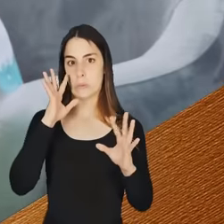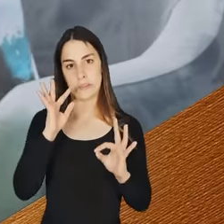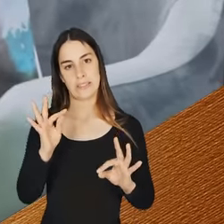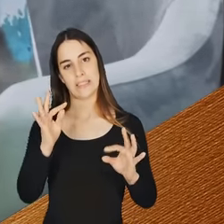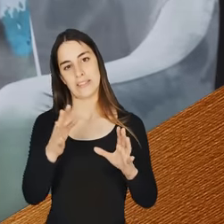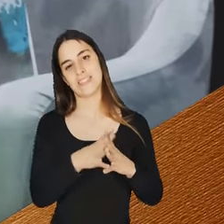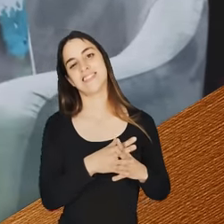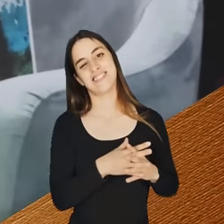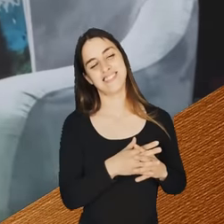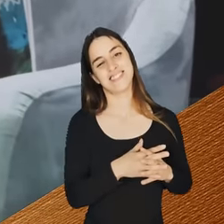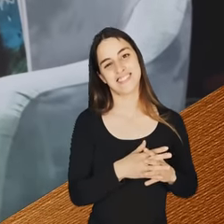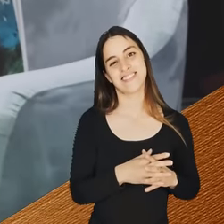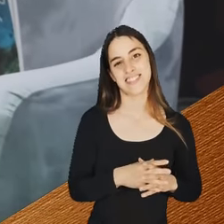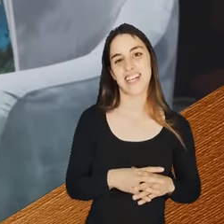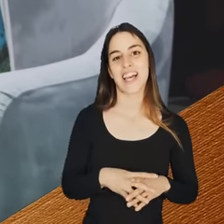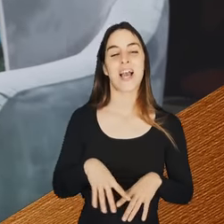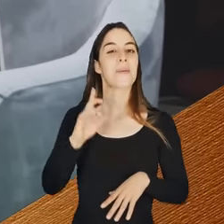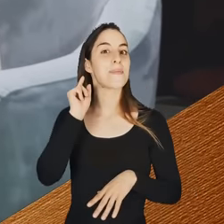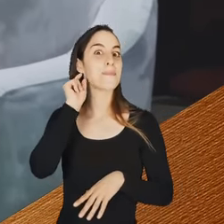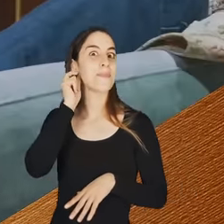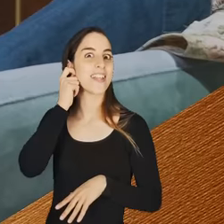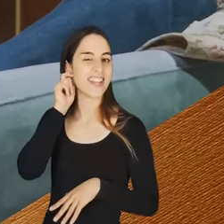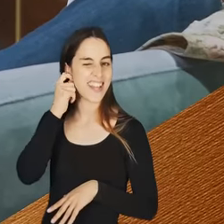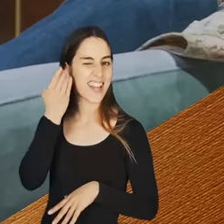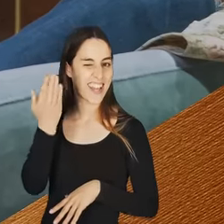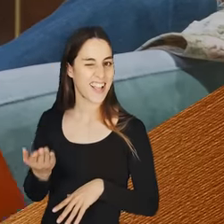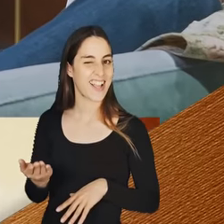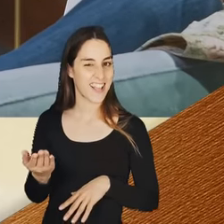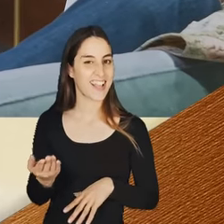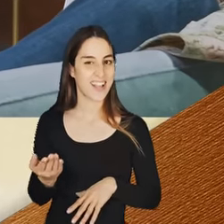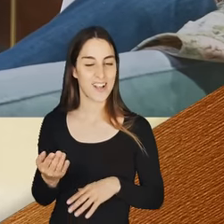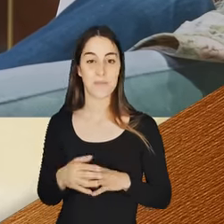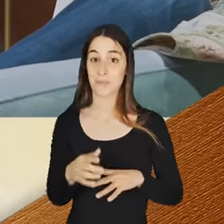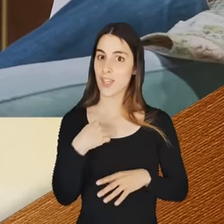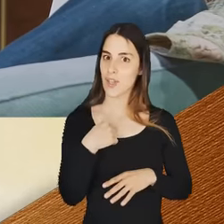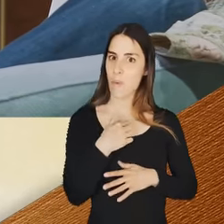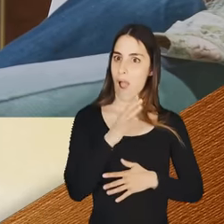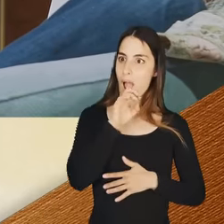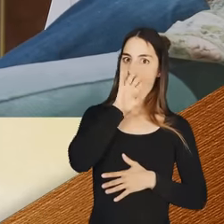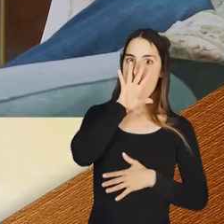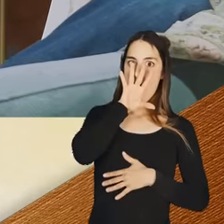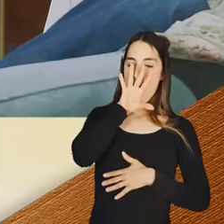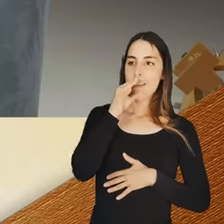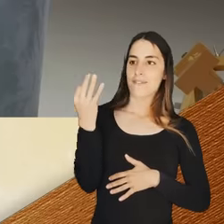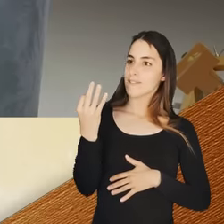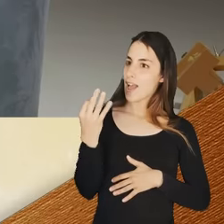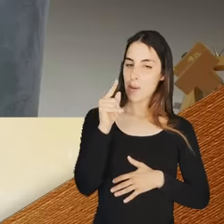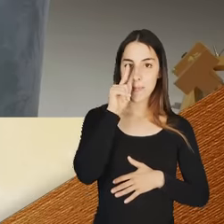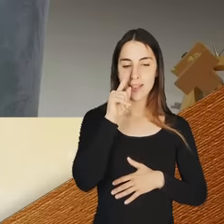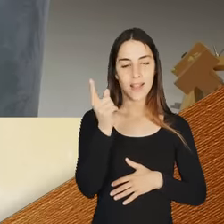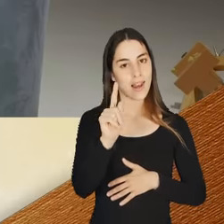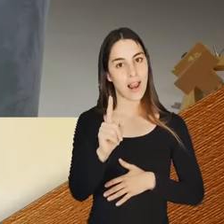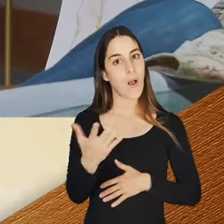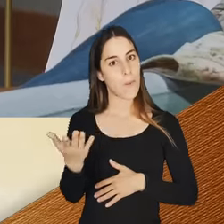Isto é... Olha, menina! Até estou um bocado emocionada, não vou mentir. Está bonita ou não